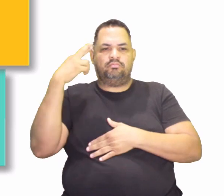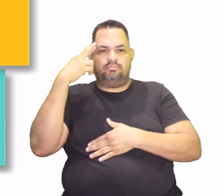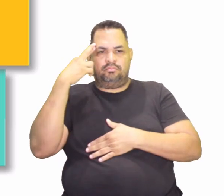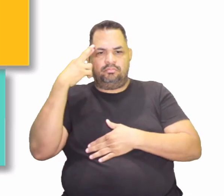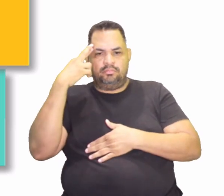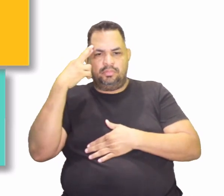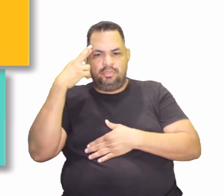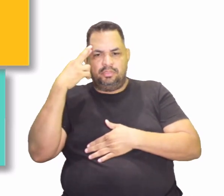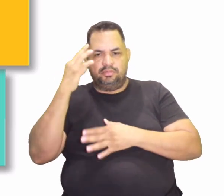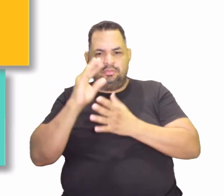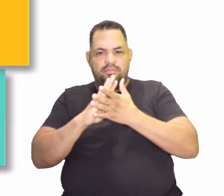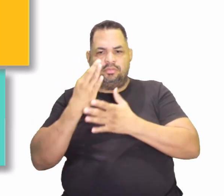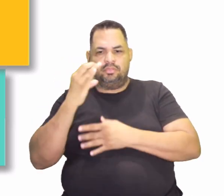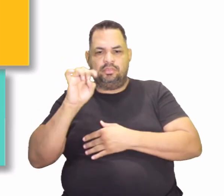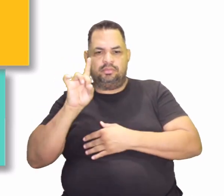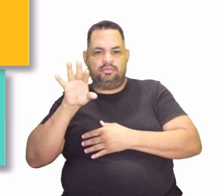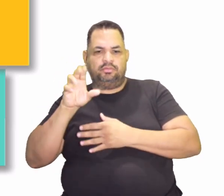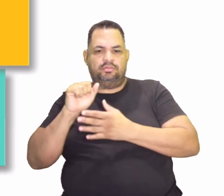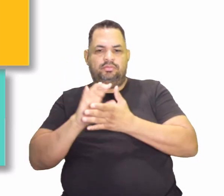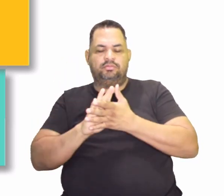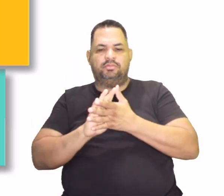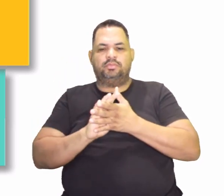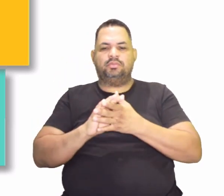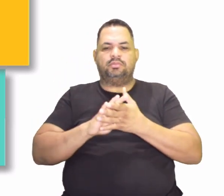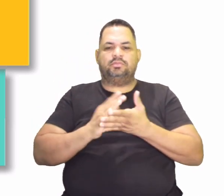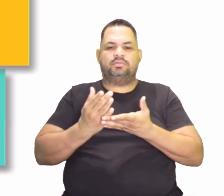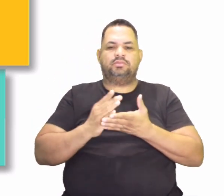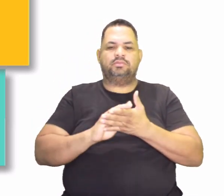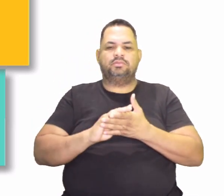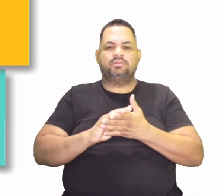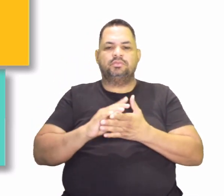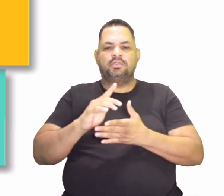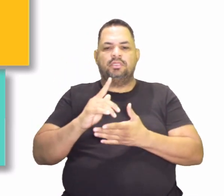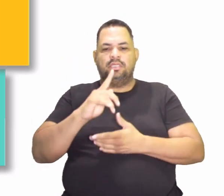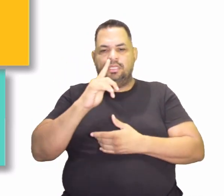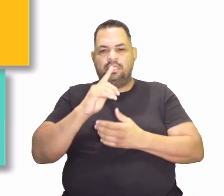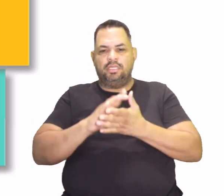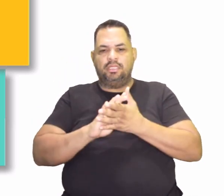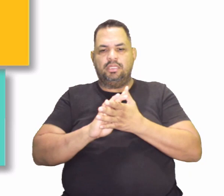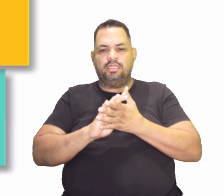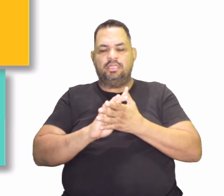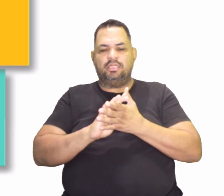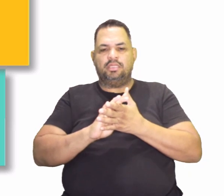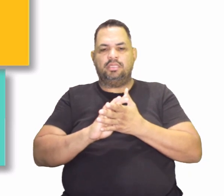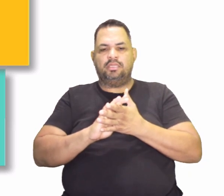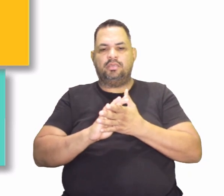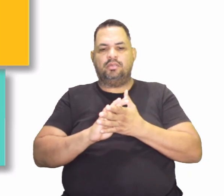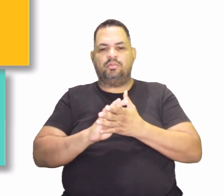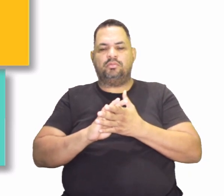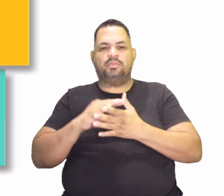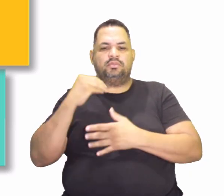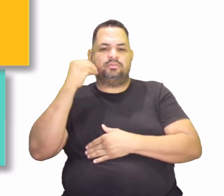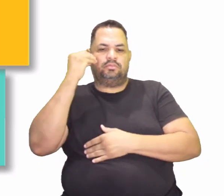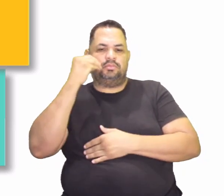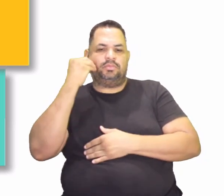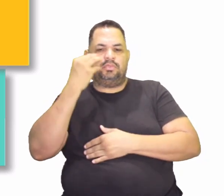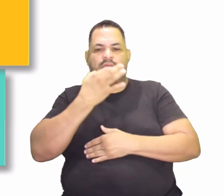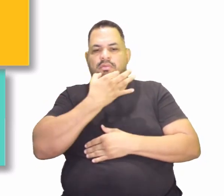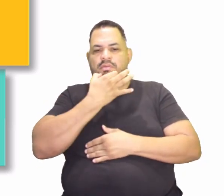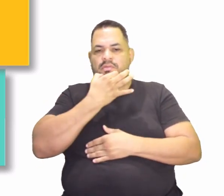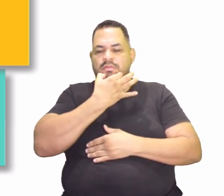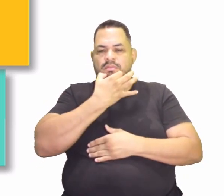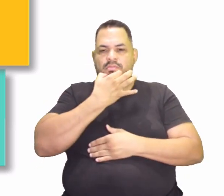racionalismo cartesiano, que é de René Descartes. O empirismo inglês, né?